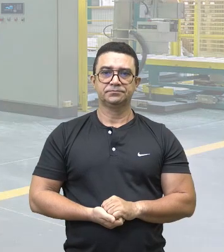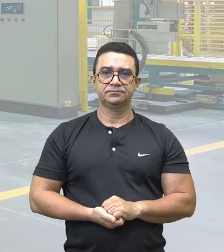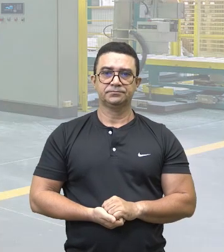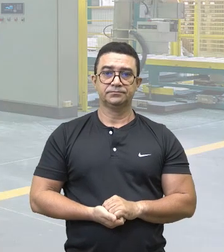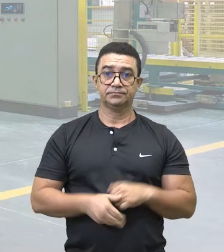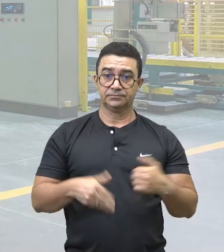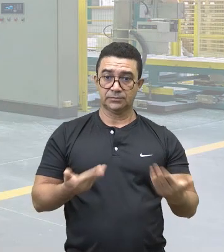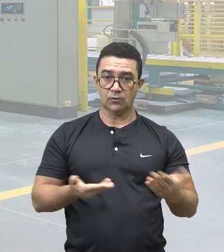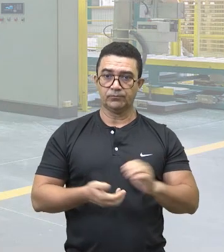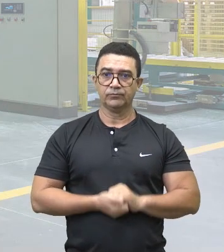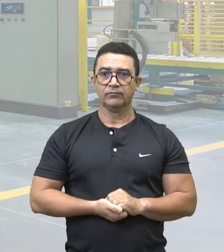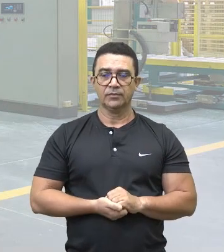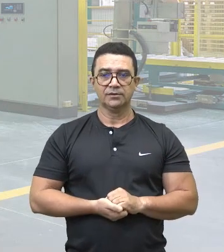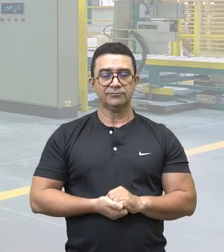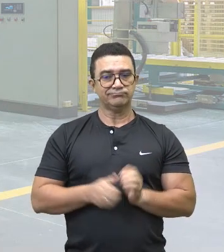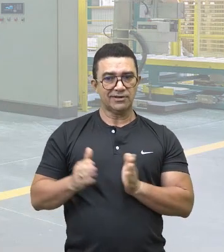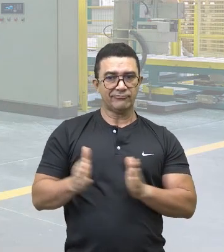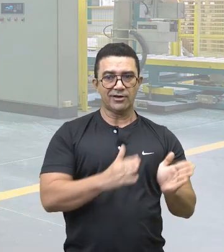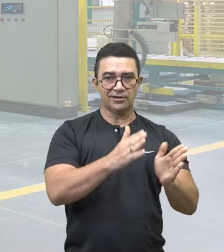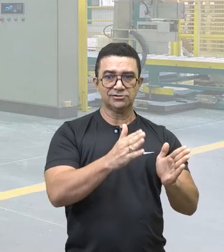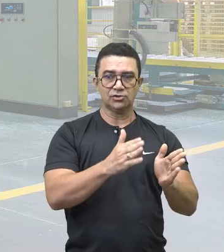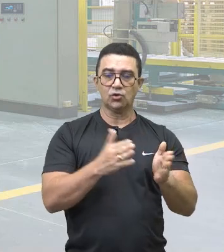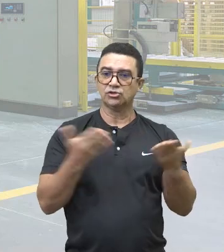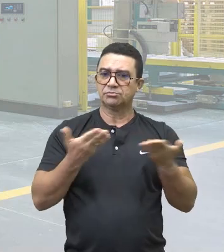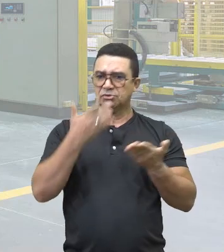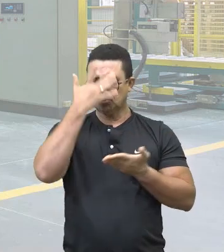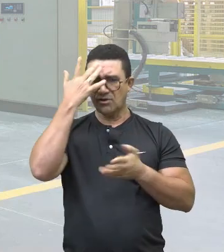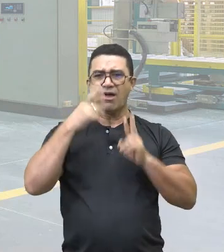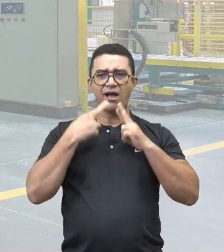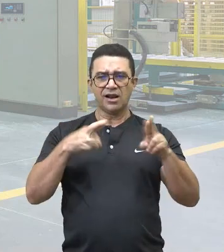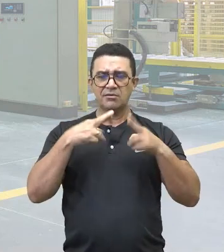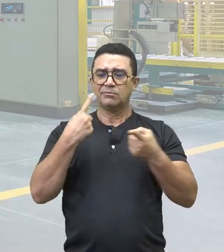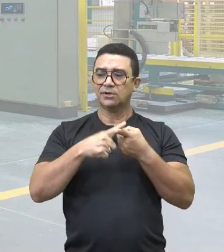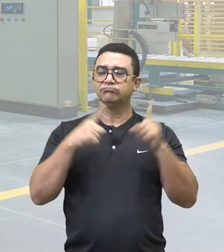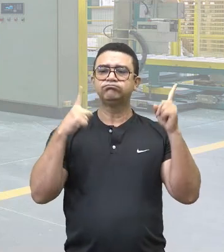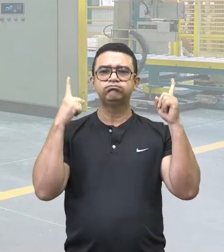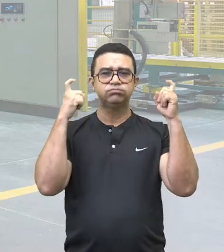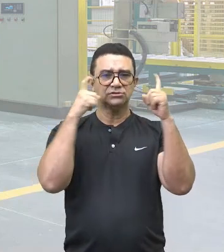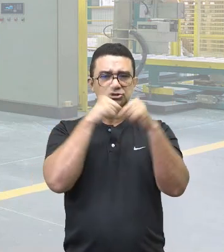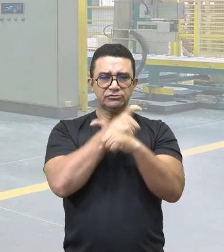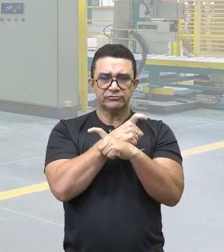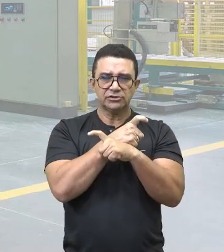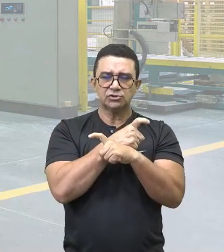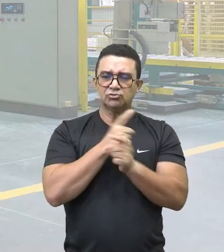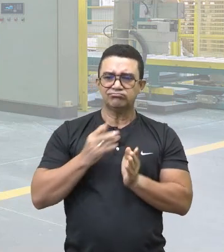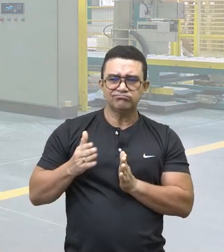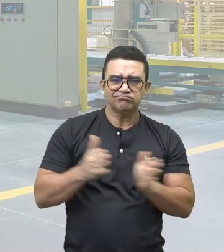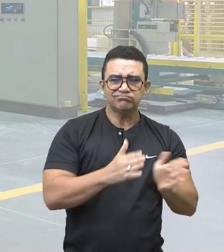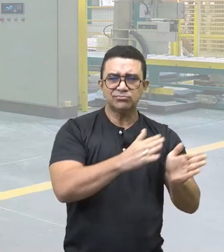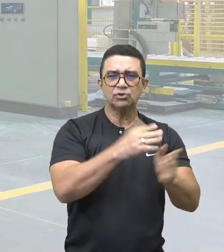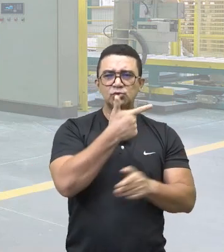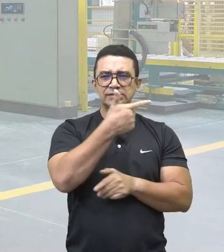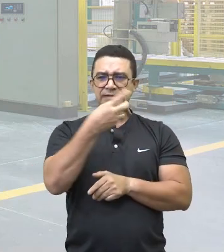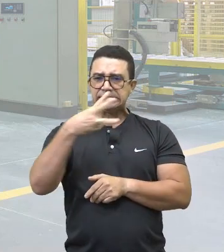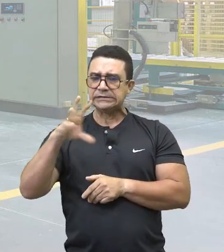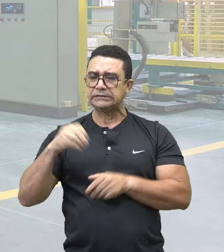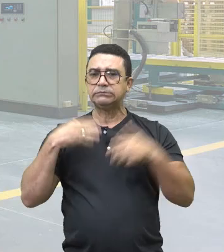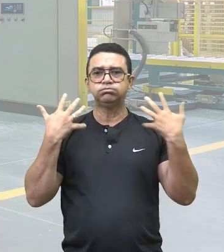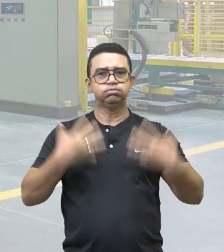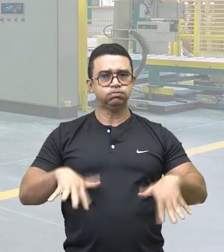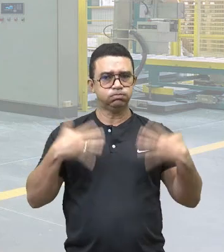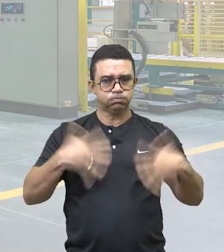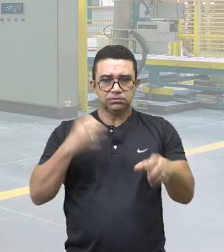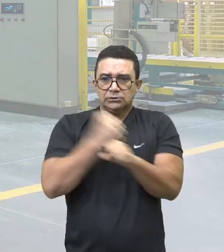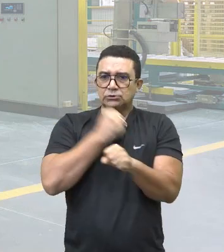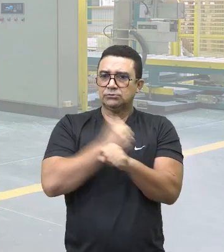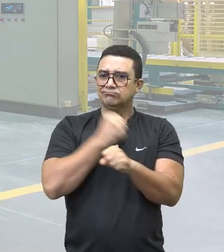Muito bem, pessoal, a Transamazônica até hoje é motivo de críticas porque é muito difícil, né? Uma rodovia tão grande, tem problemas ali de